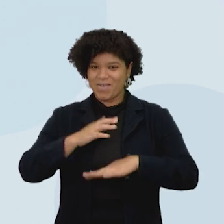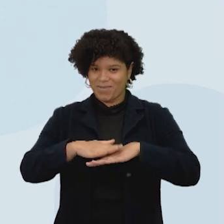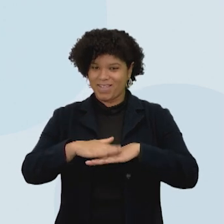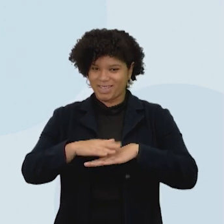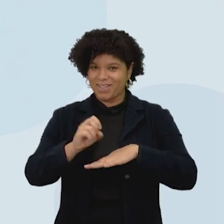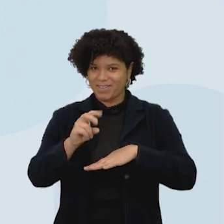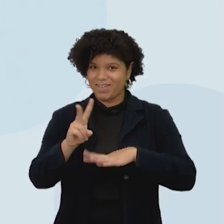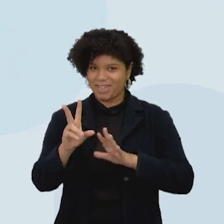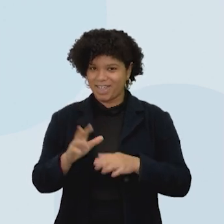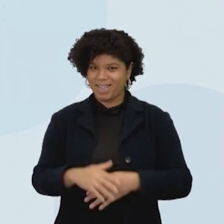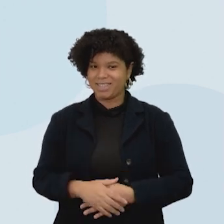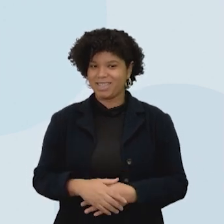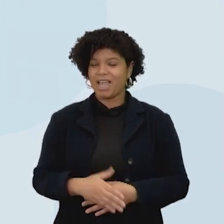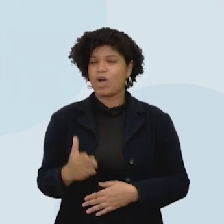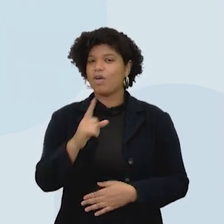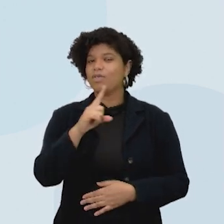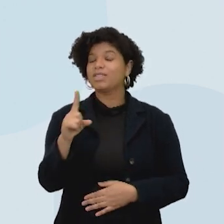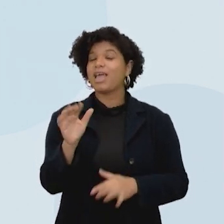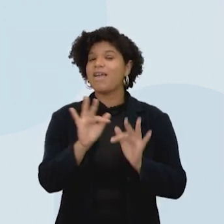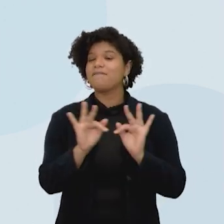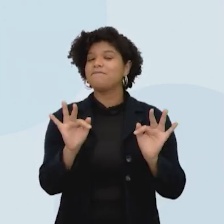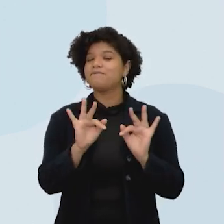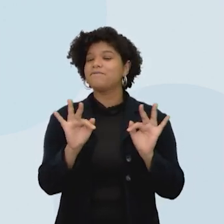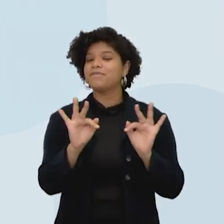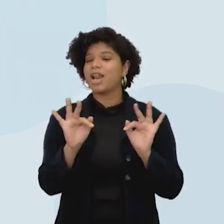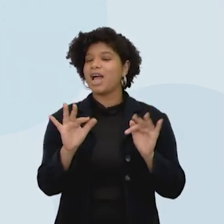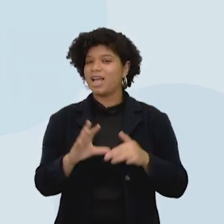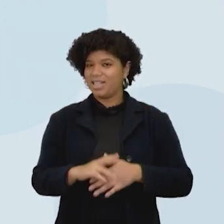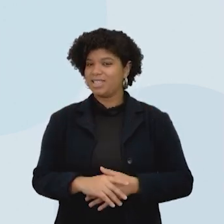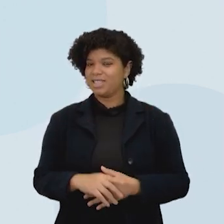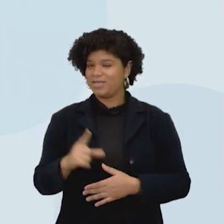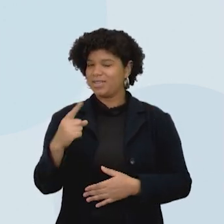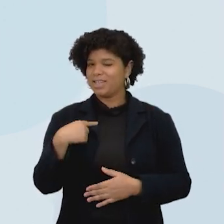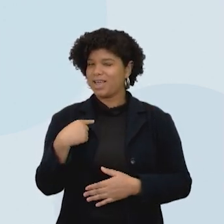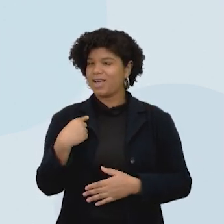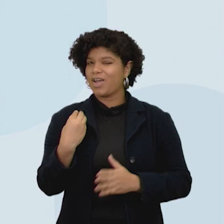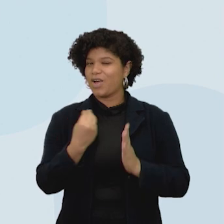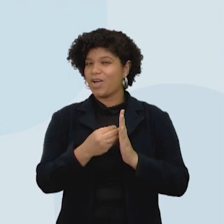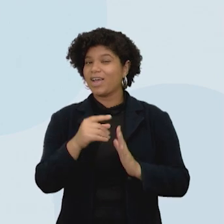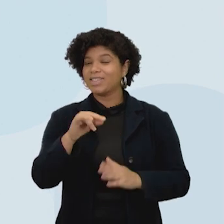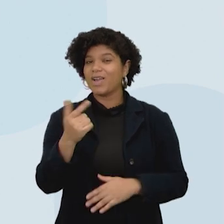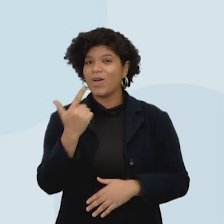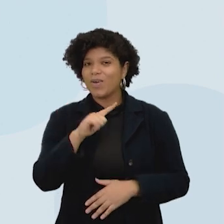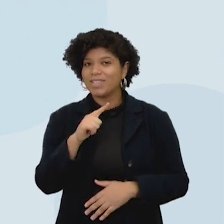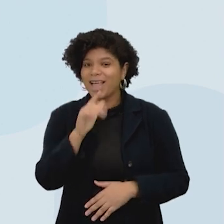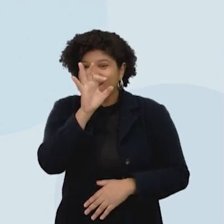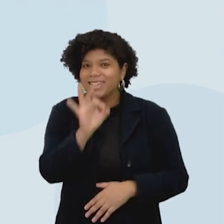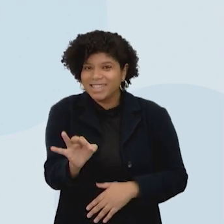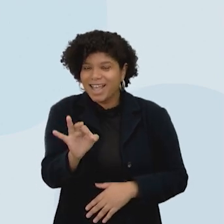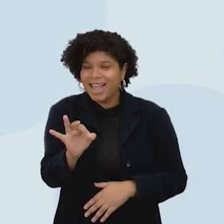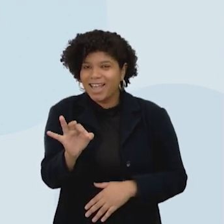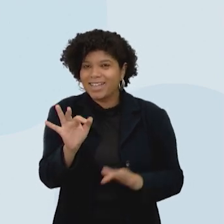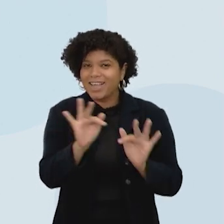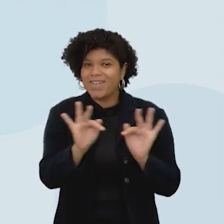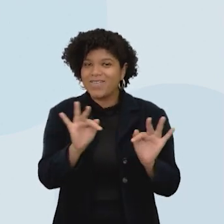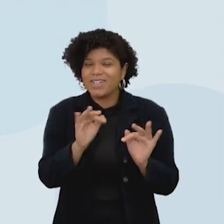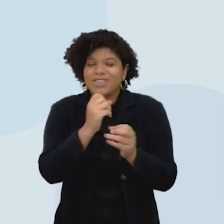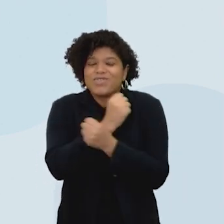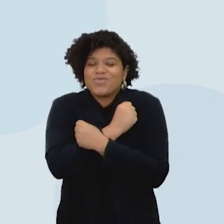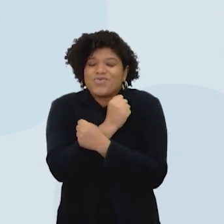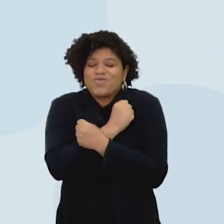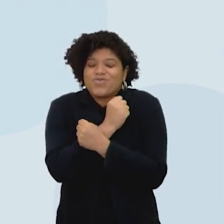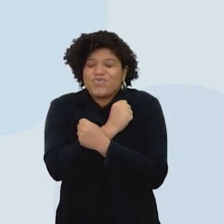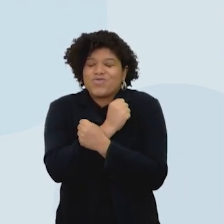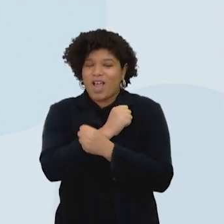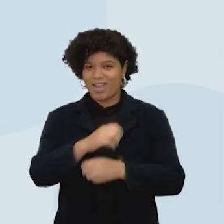tá? Construa uma frase sinestésica para esta imagem. Quem conseguir acertar vai ganhar um abraço bem